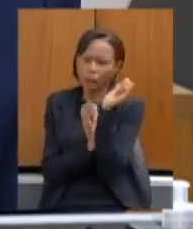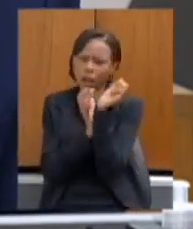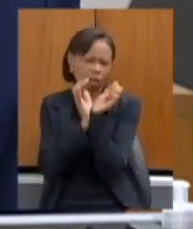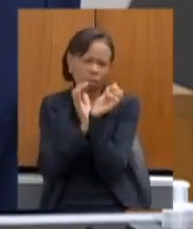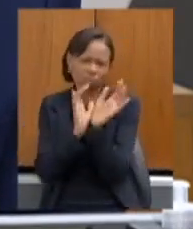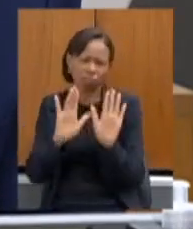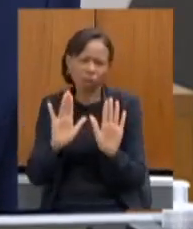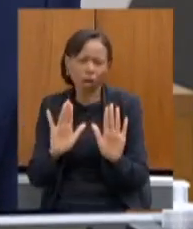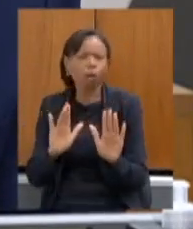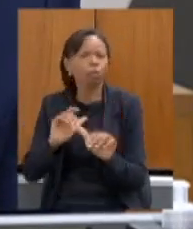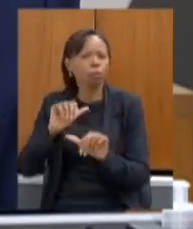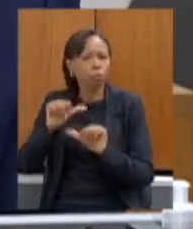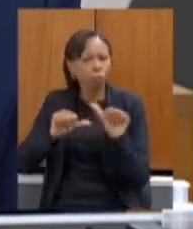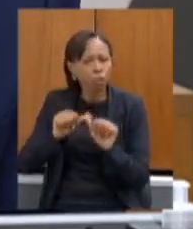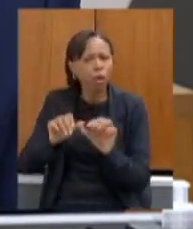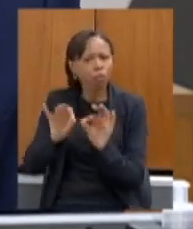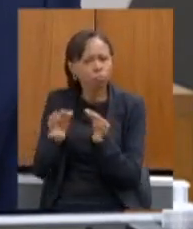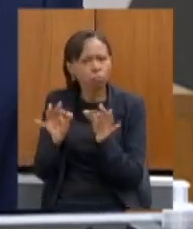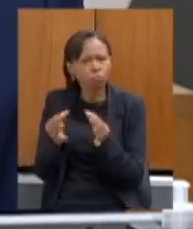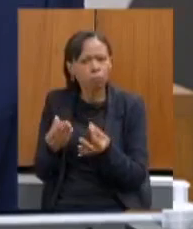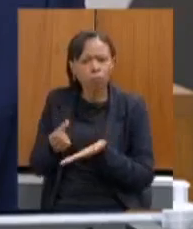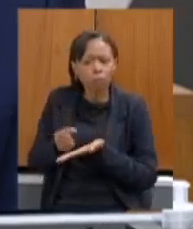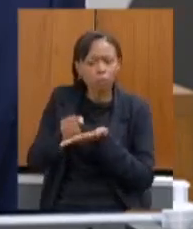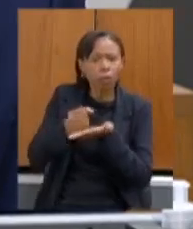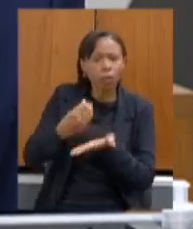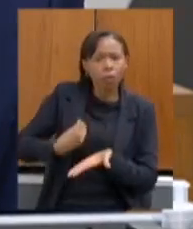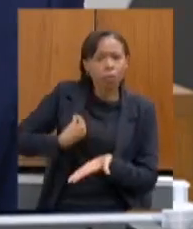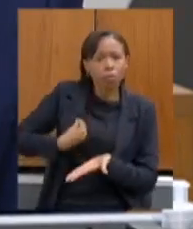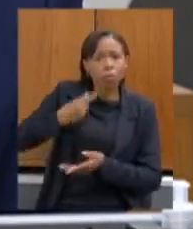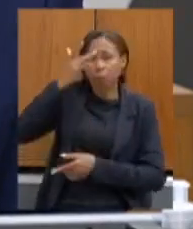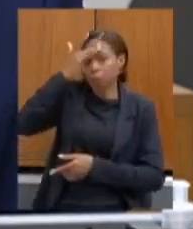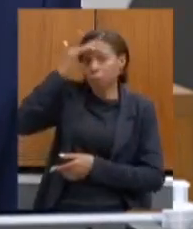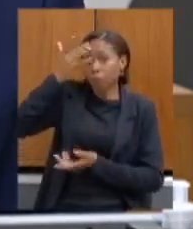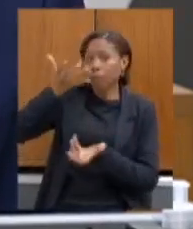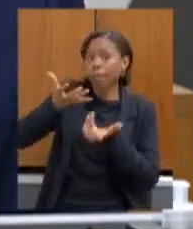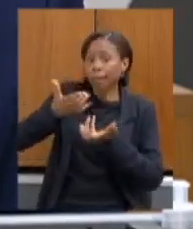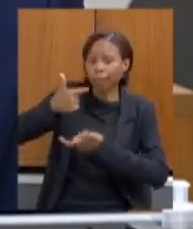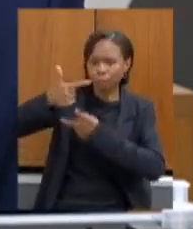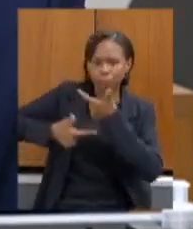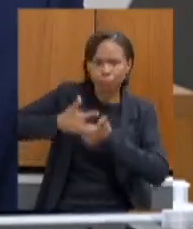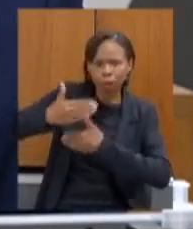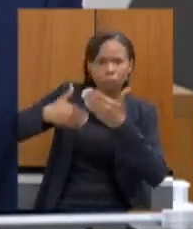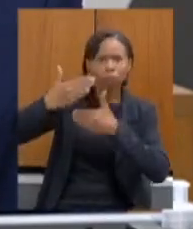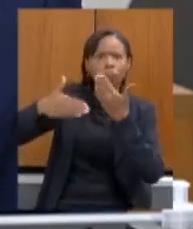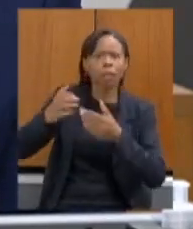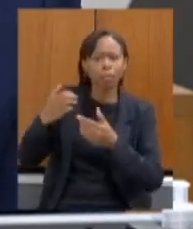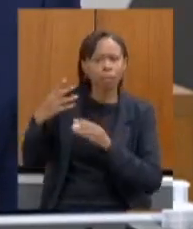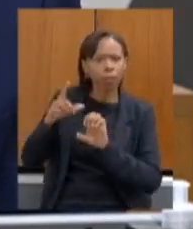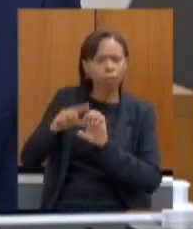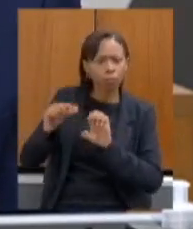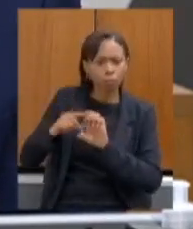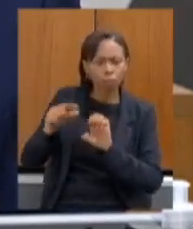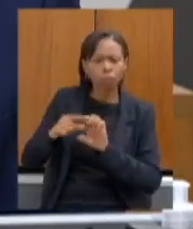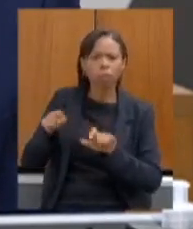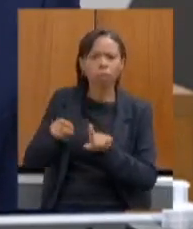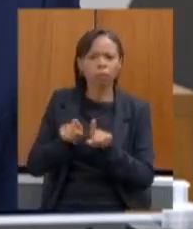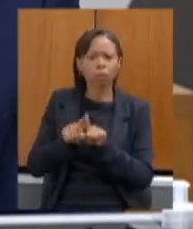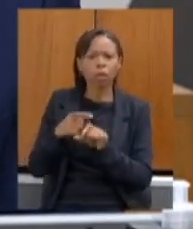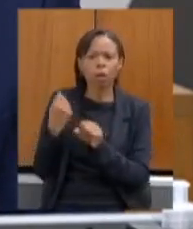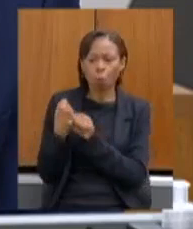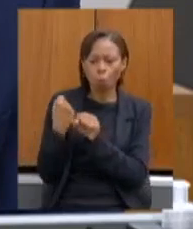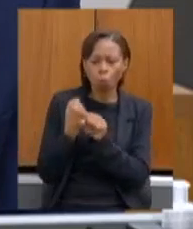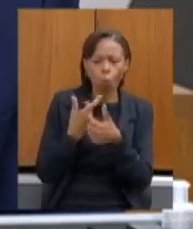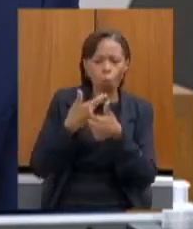facilitar a vida de quem quer produzir e empreender no nosso Estado, qualificação da mão de obra a partir de atitudes na